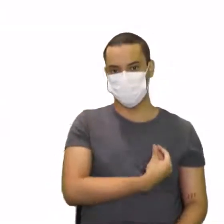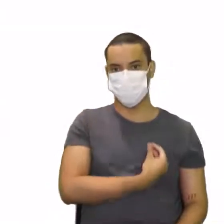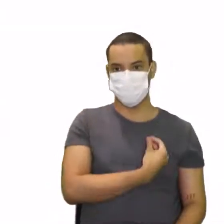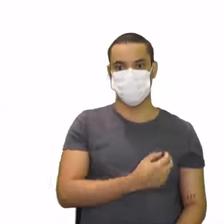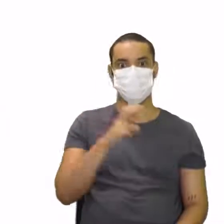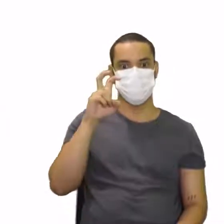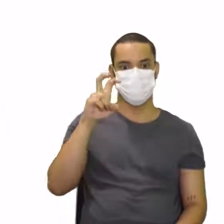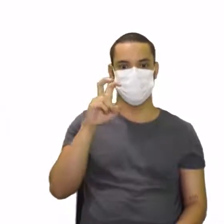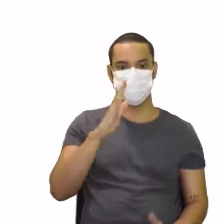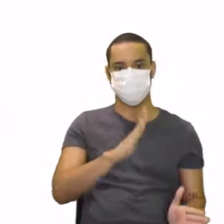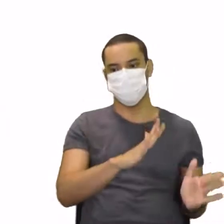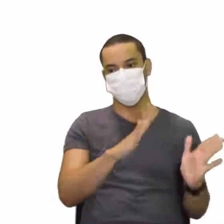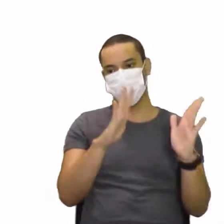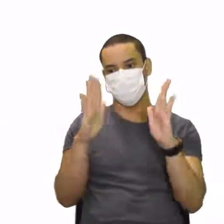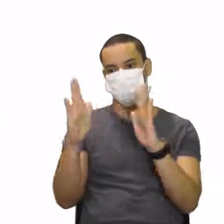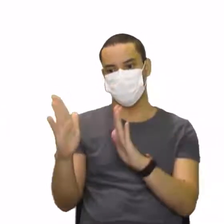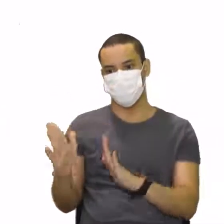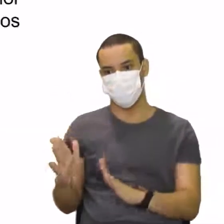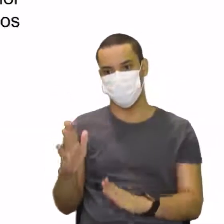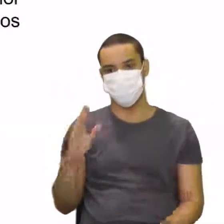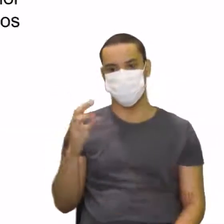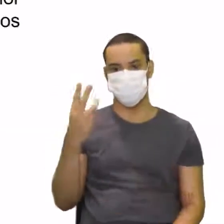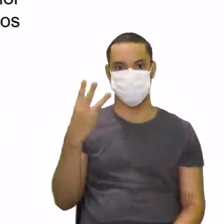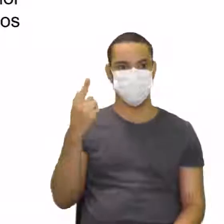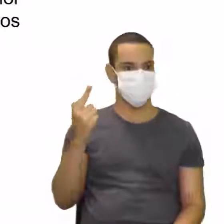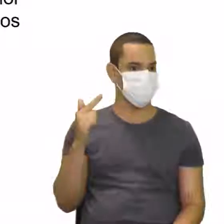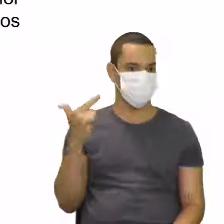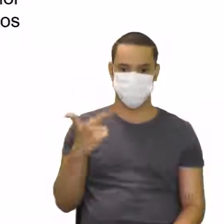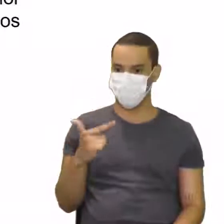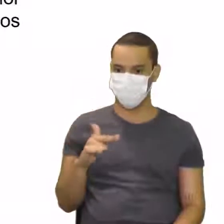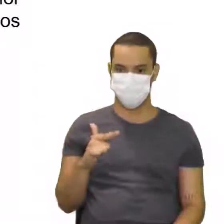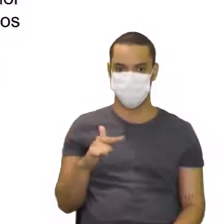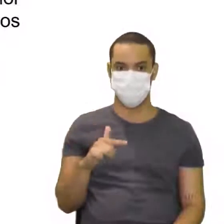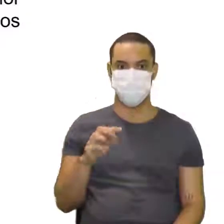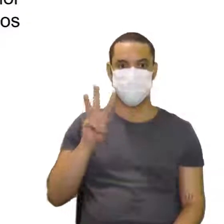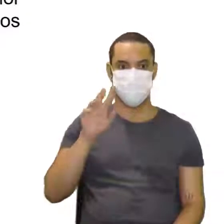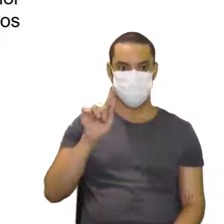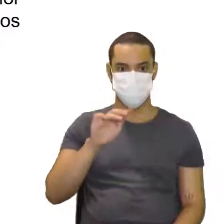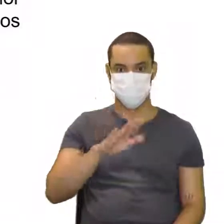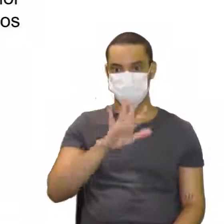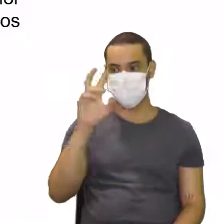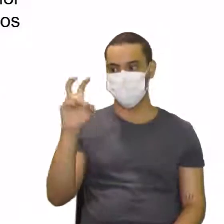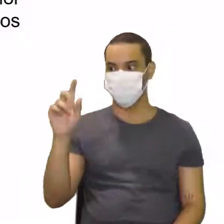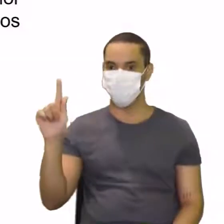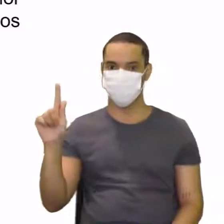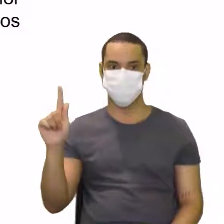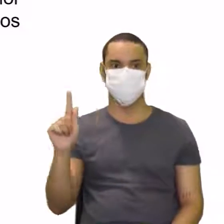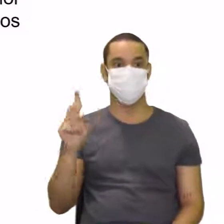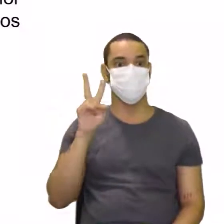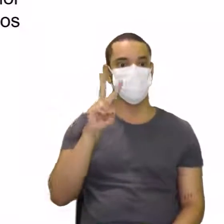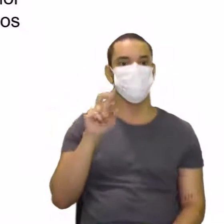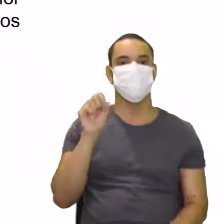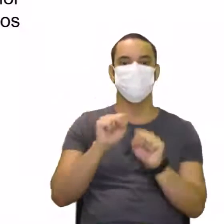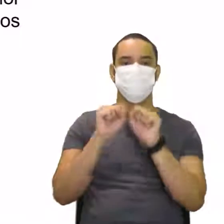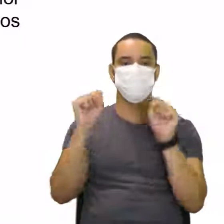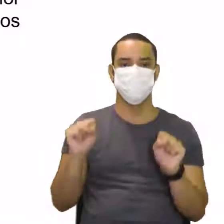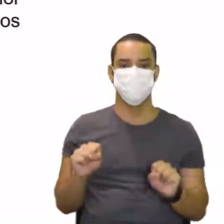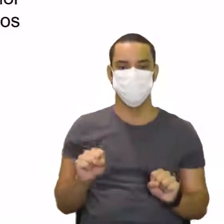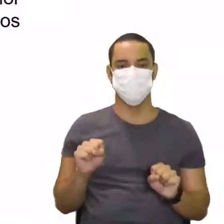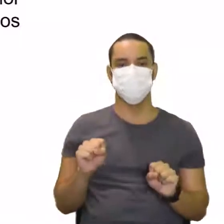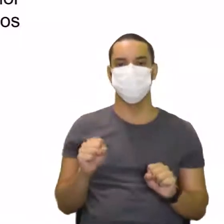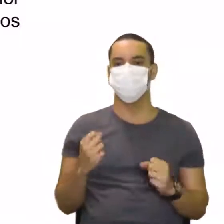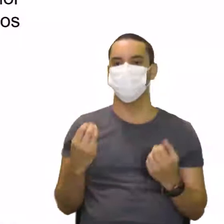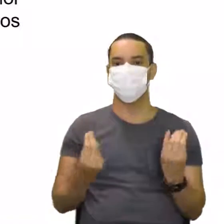quinta geração, né? Que é aquele 3Gzinho que fica lá no seu celular. Bom, e aqui só para a gente ver, os sistemas de segunda